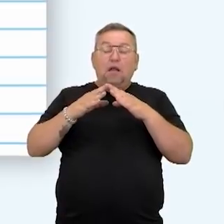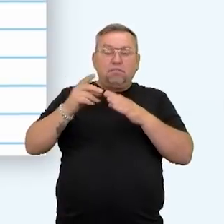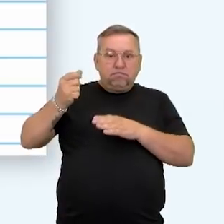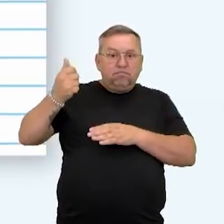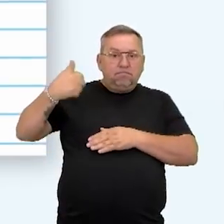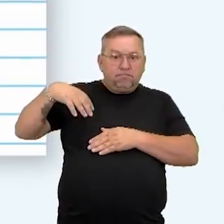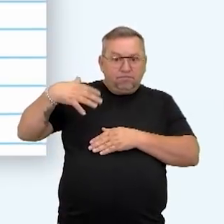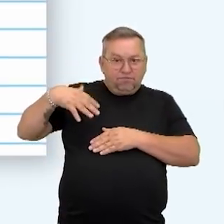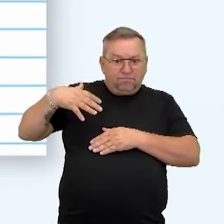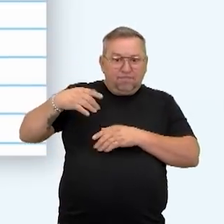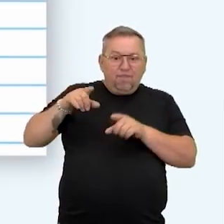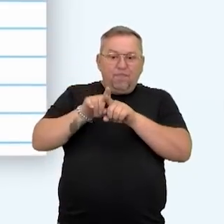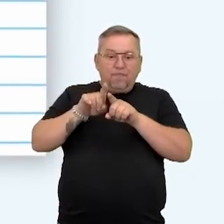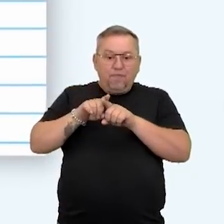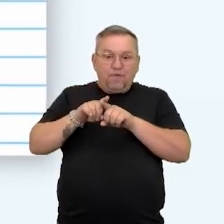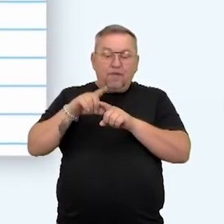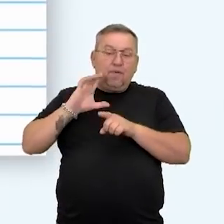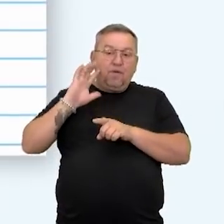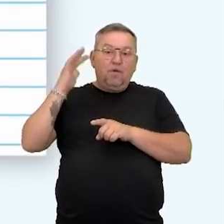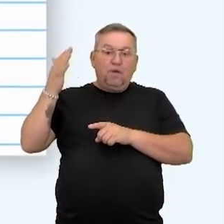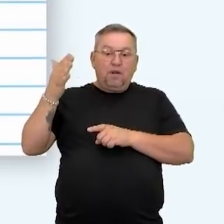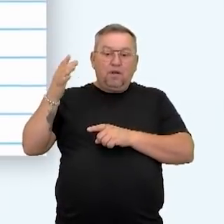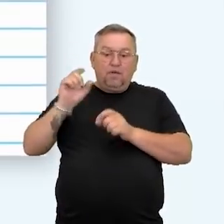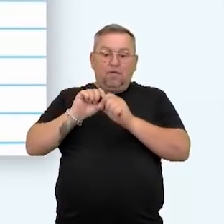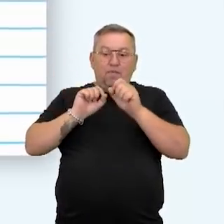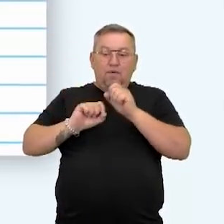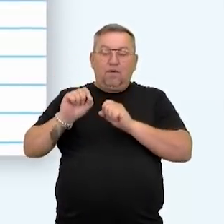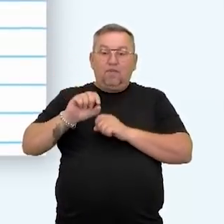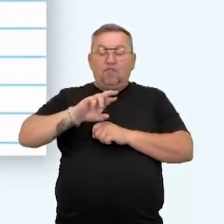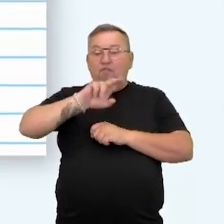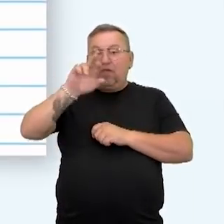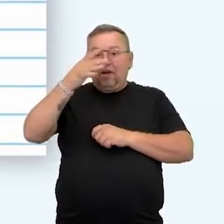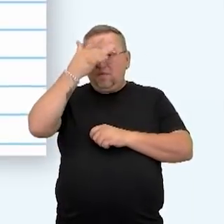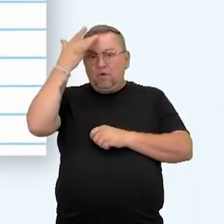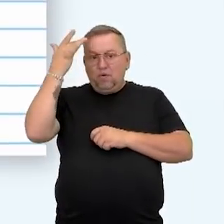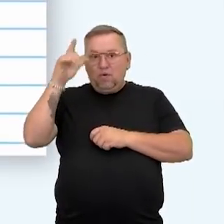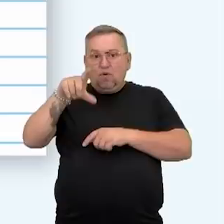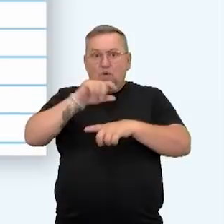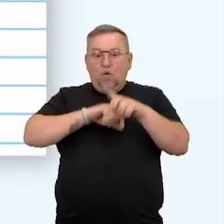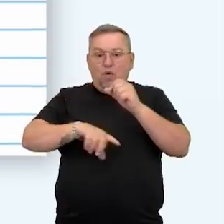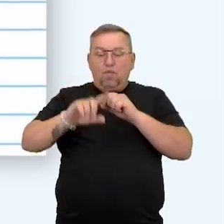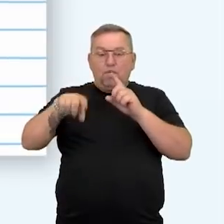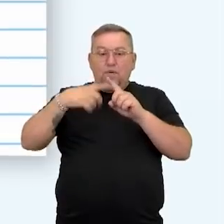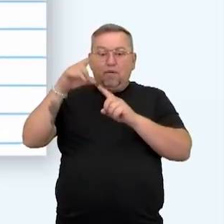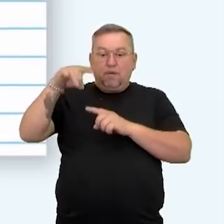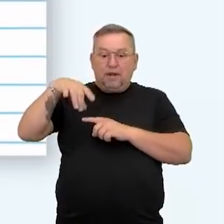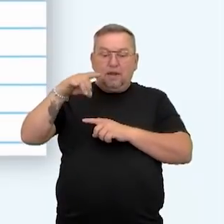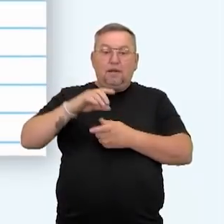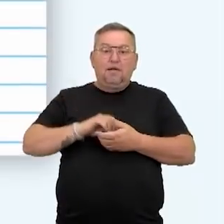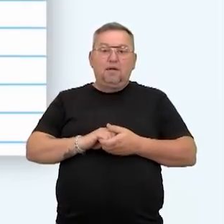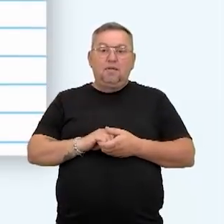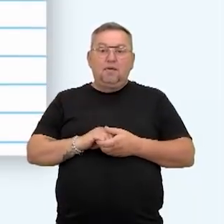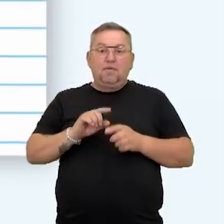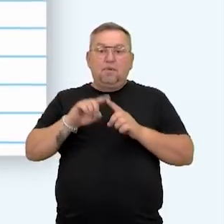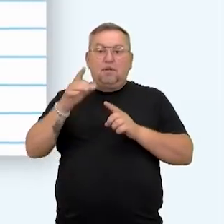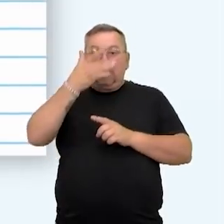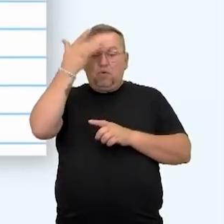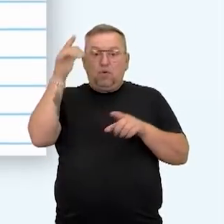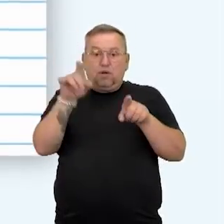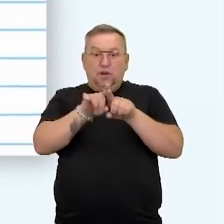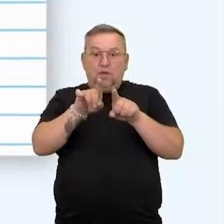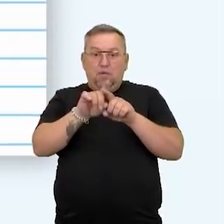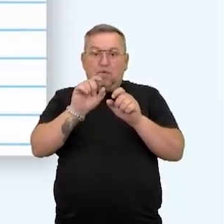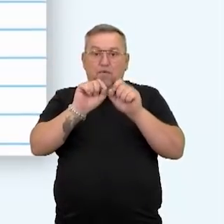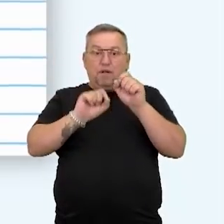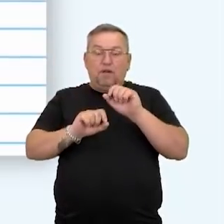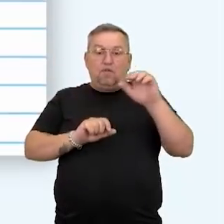muito e o caos típico da cidade grande faz com que diversas pessoas optem por alternativas mais baratas e calmas. As pessoas então